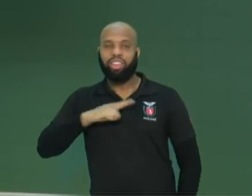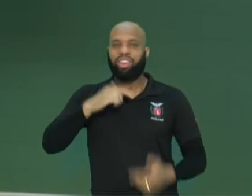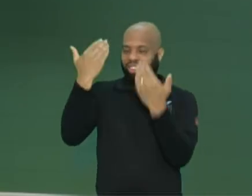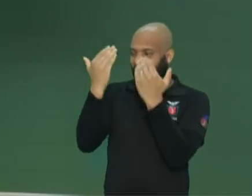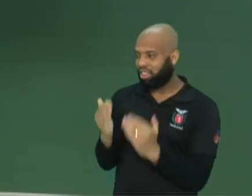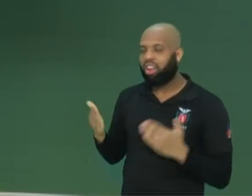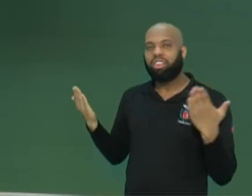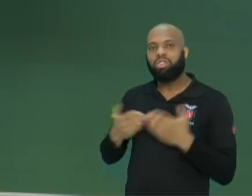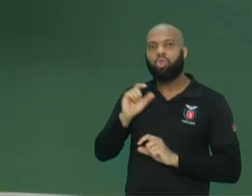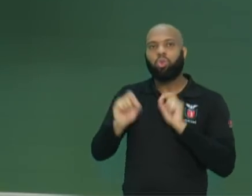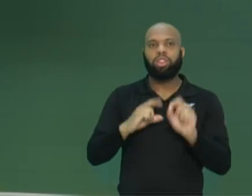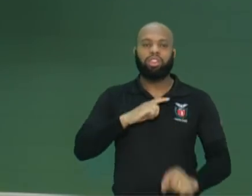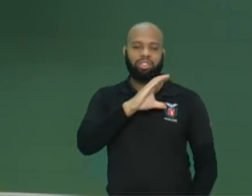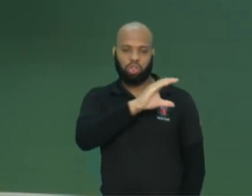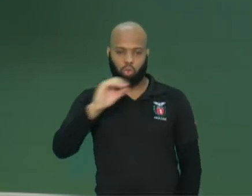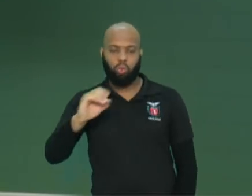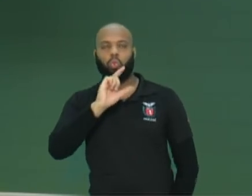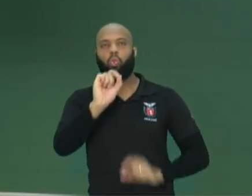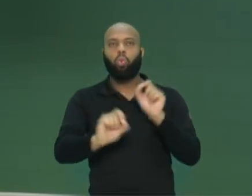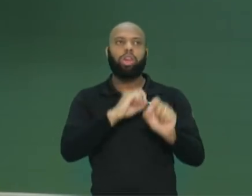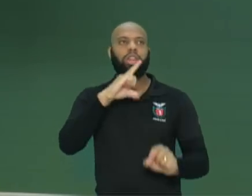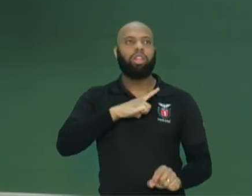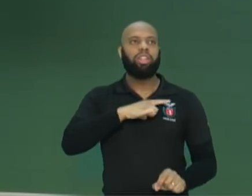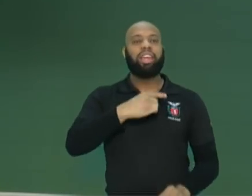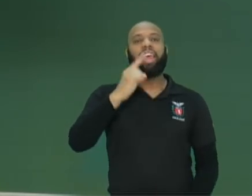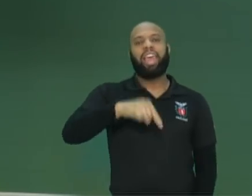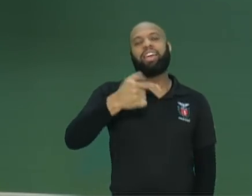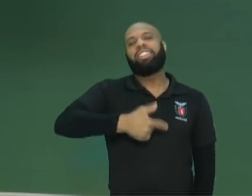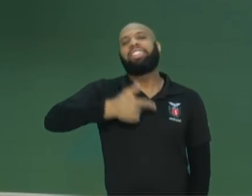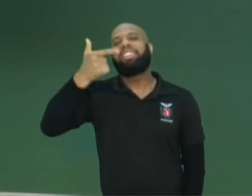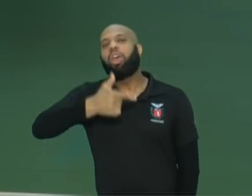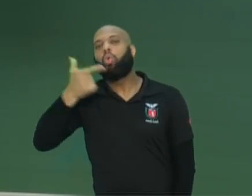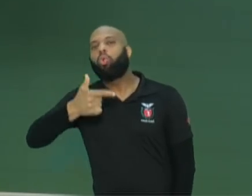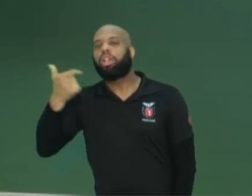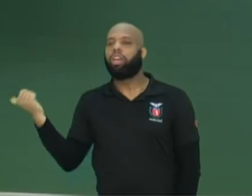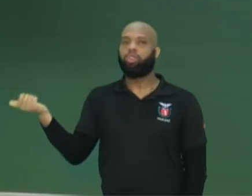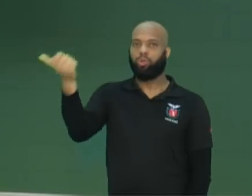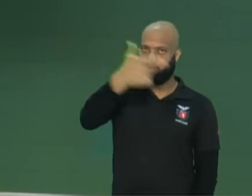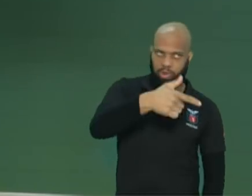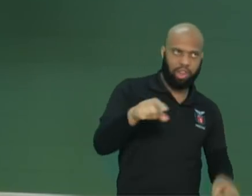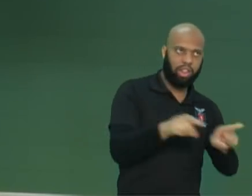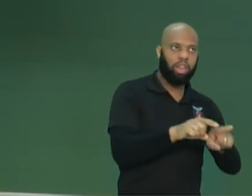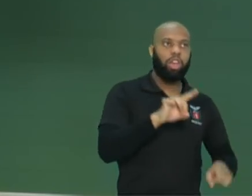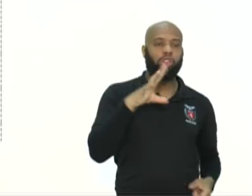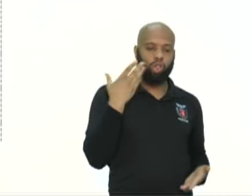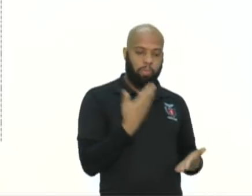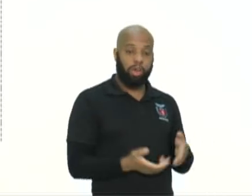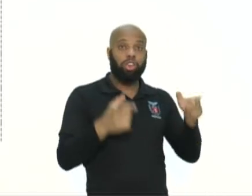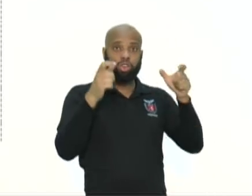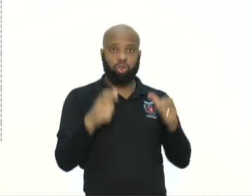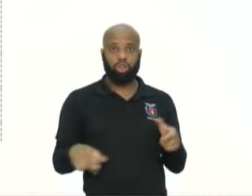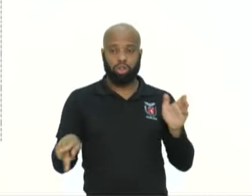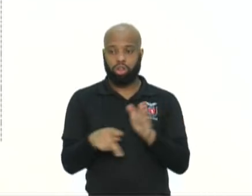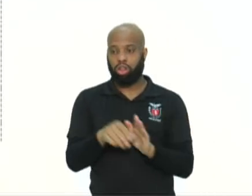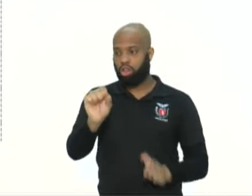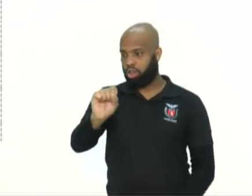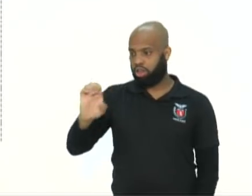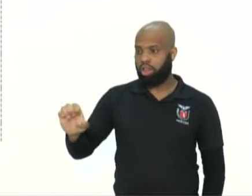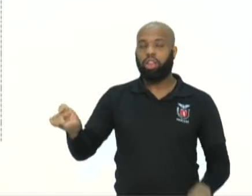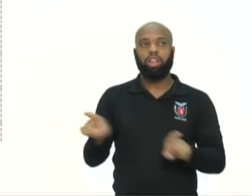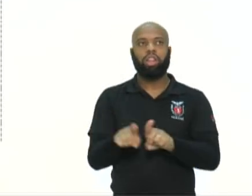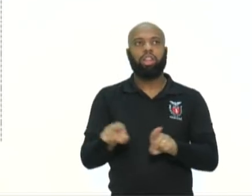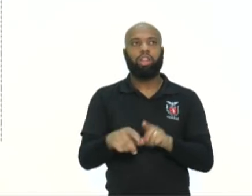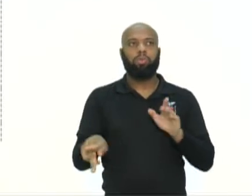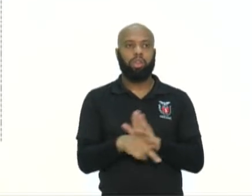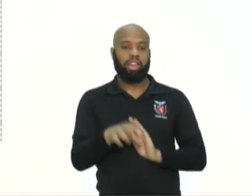ter ali, a região centro-oeste é a que tem a segunda maior, né, só perdendo ali pro Sudeste em